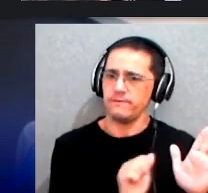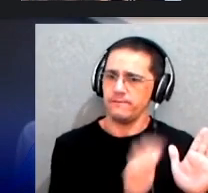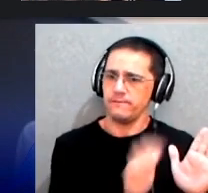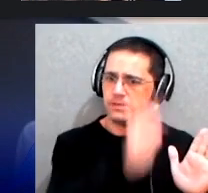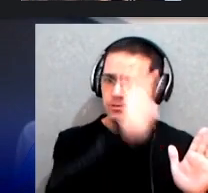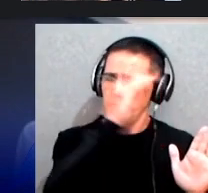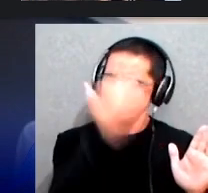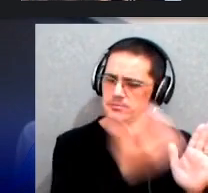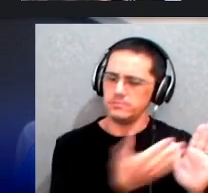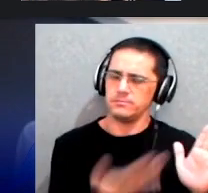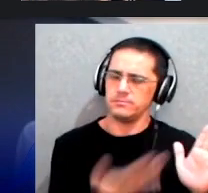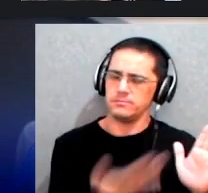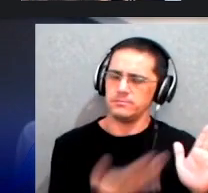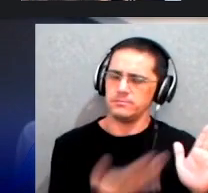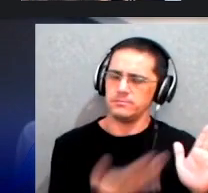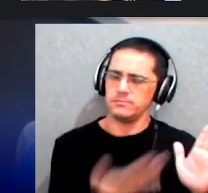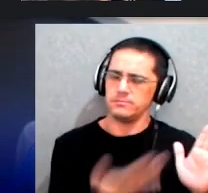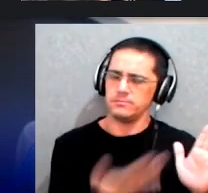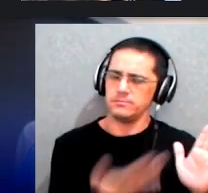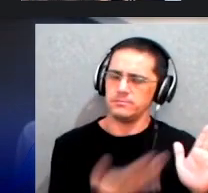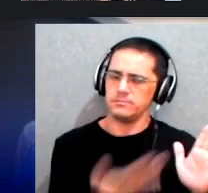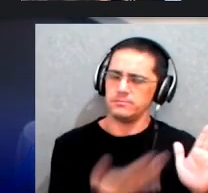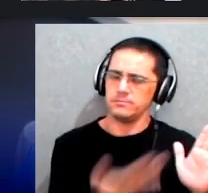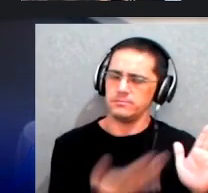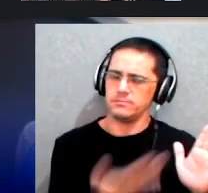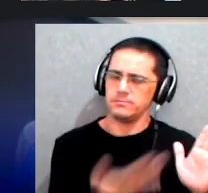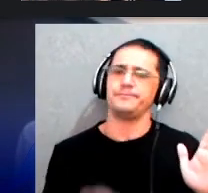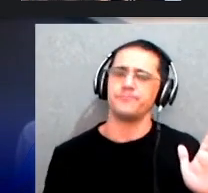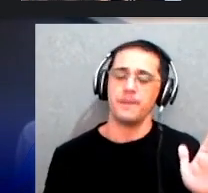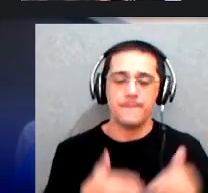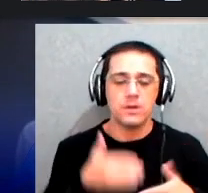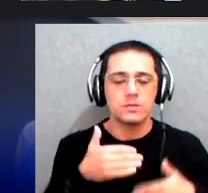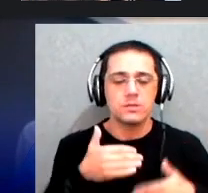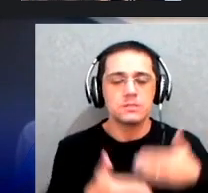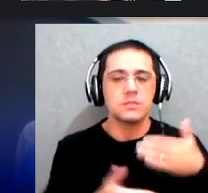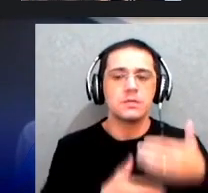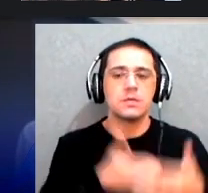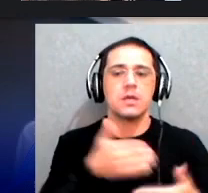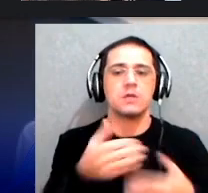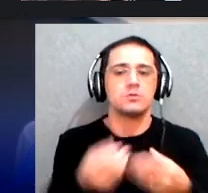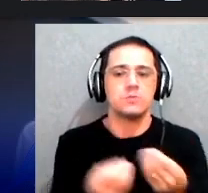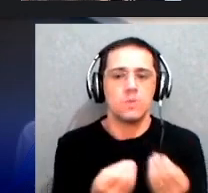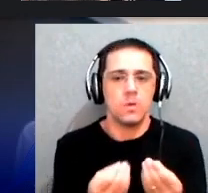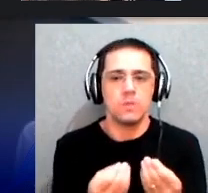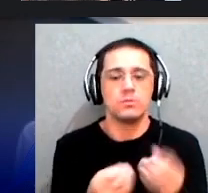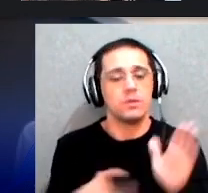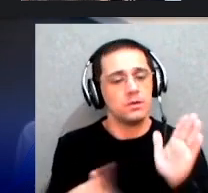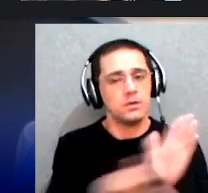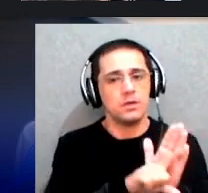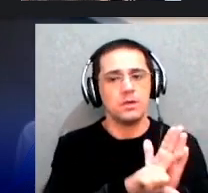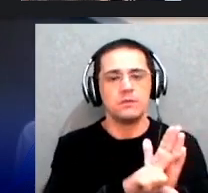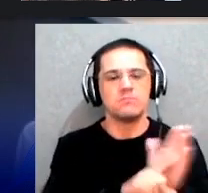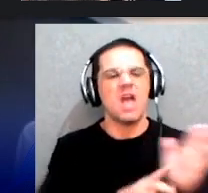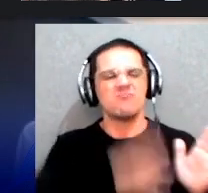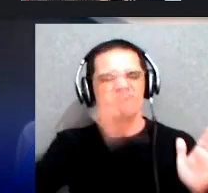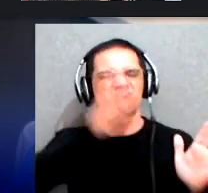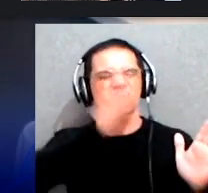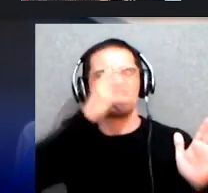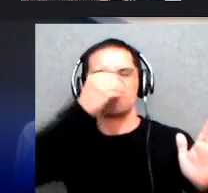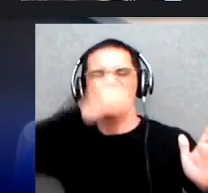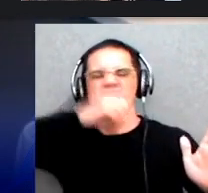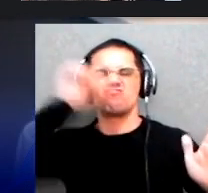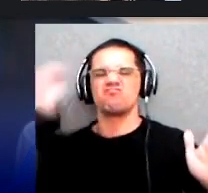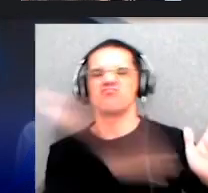regra. Vamos seguir o processo, o procedimento que está previsto na lei. Não vamos atropelar o procedimento com um